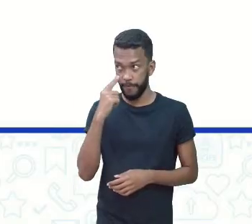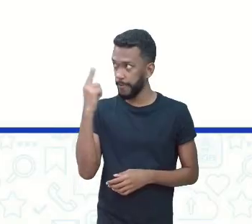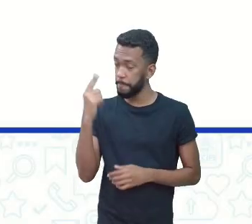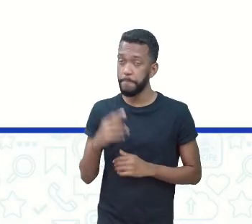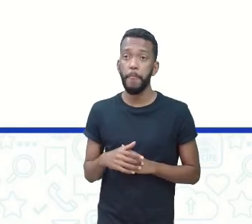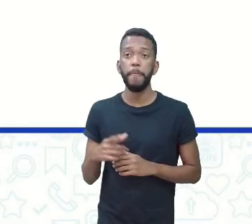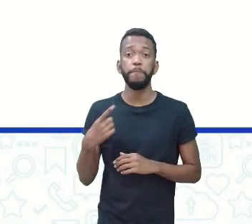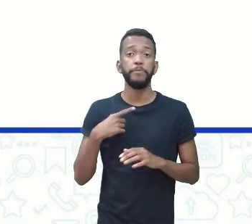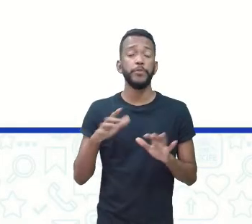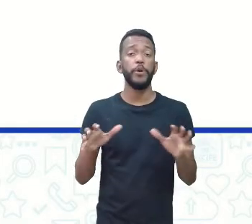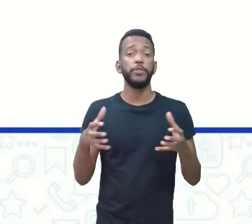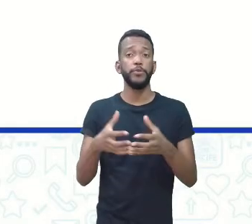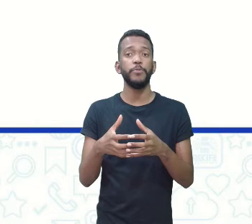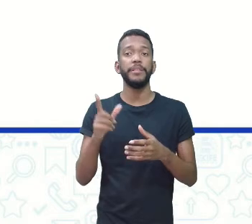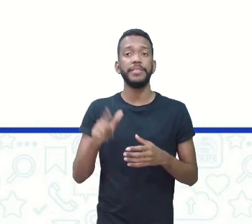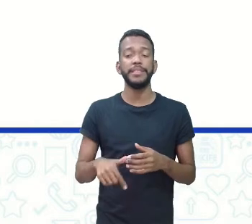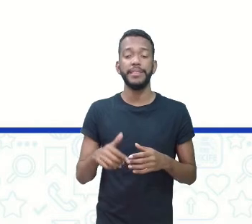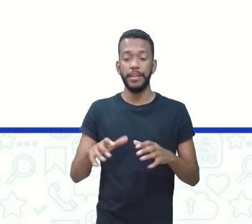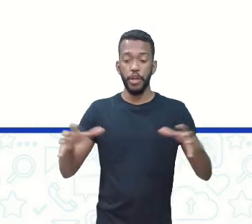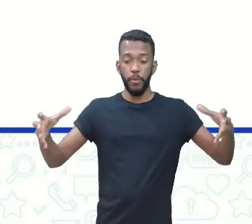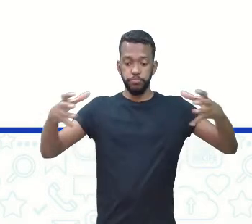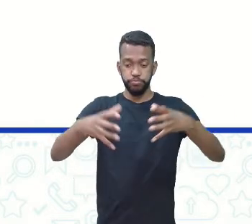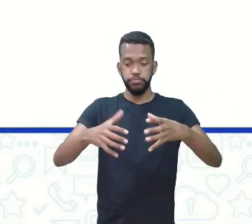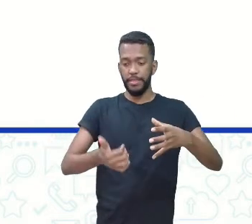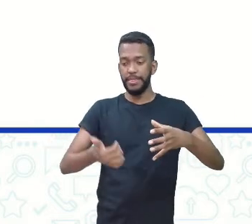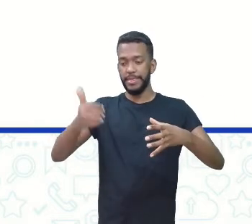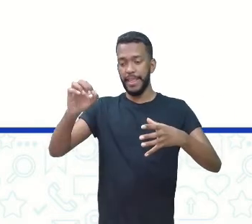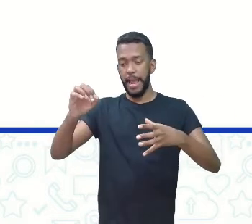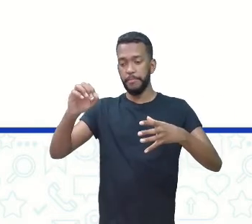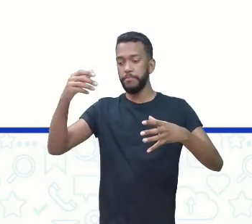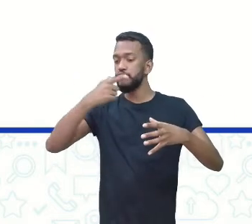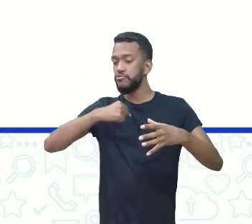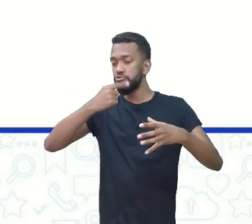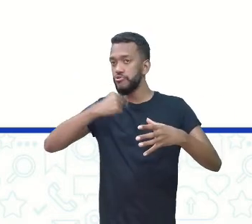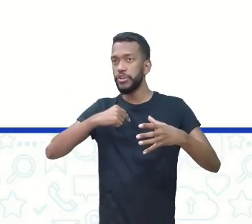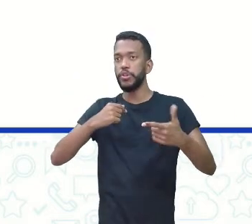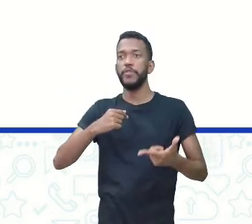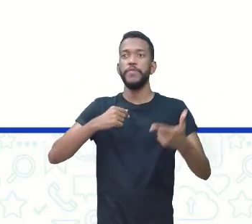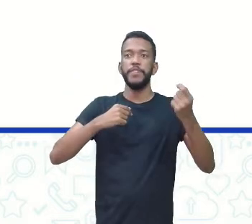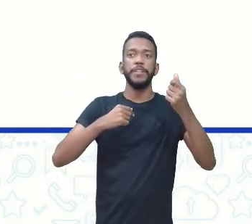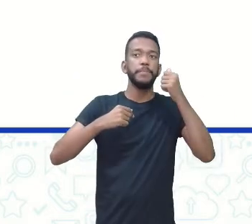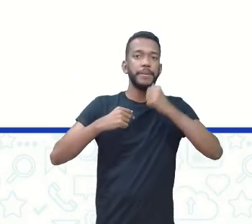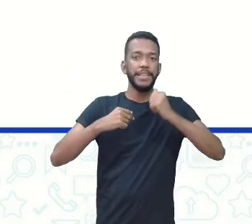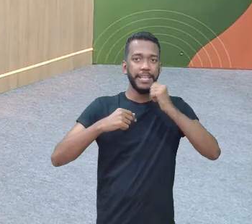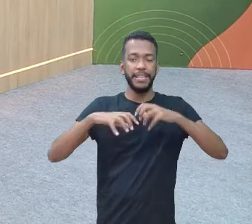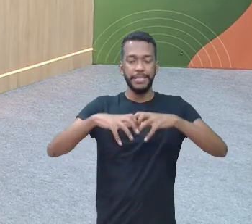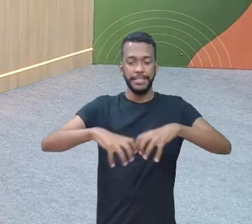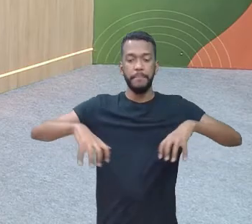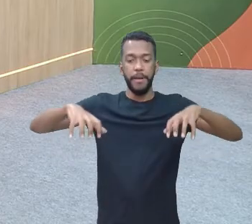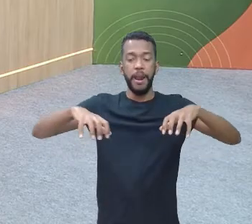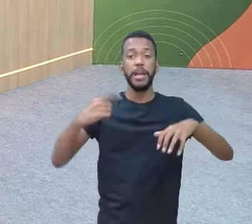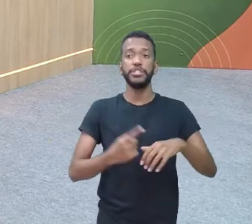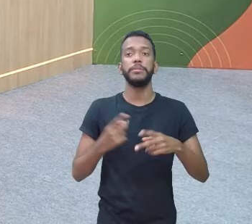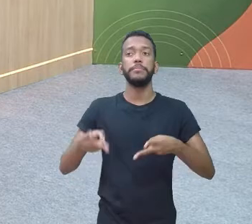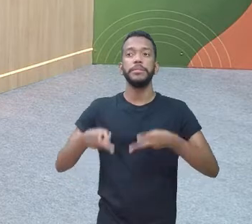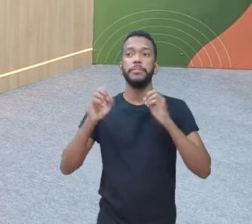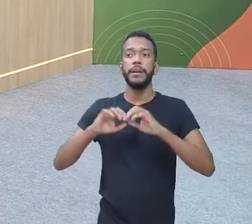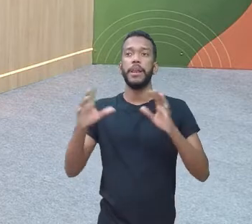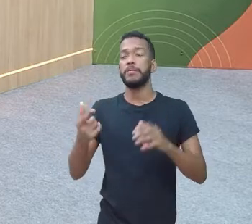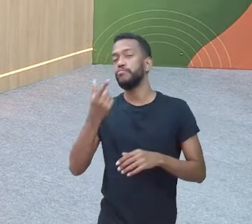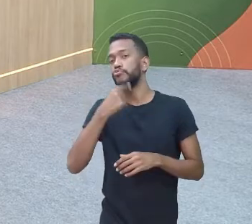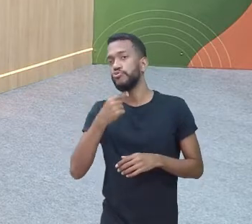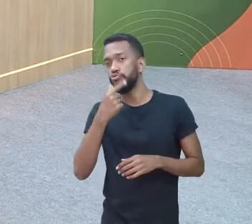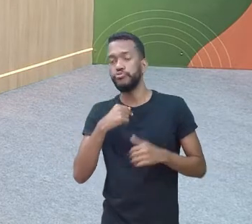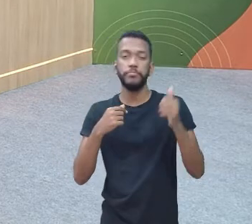numa turma há 10 meninos e 20 meninas. Então, eu trouxe aqui separado para que a gente percebesse a quantidade de meninos